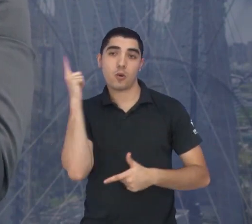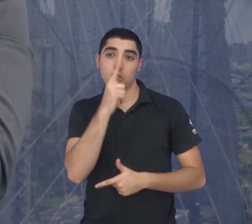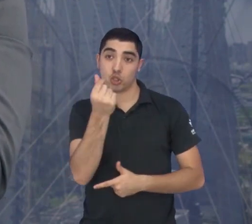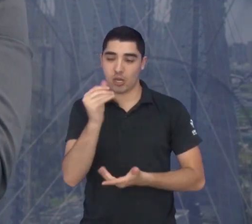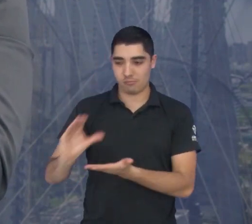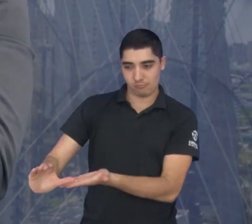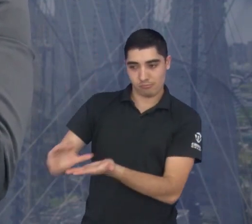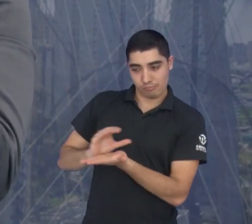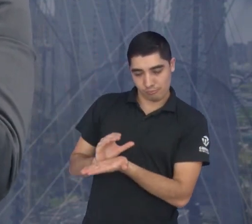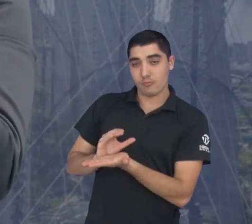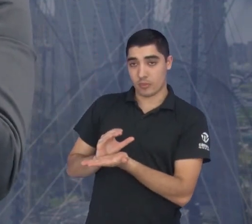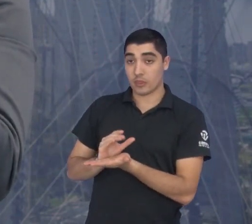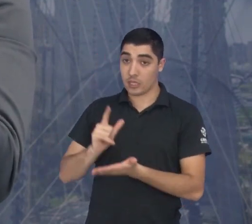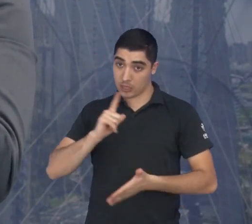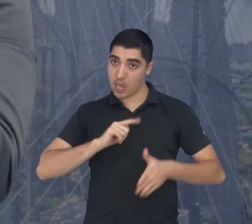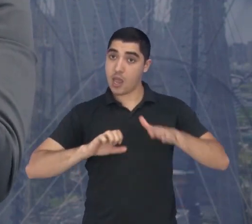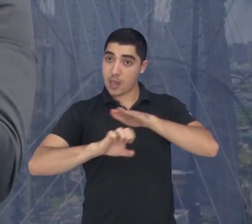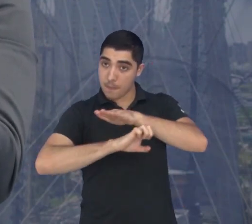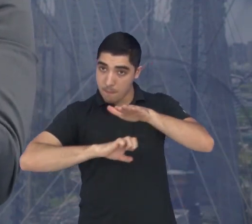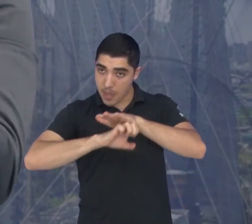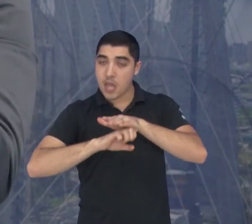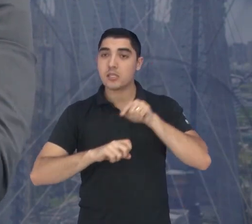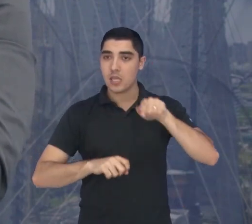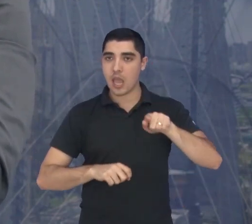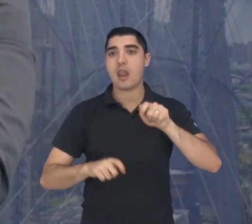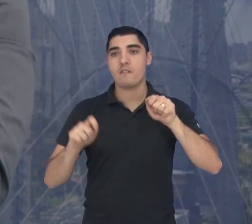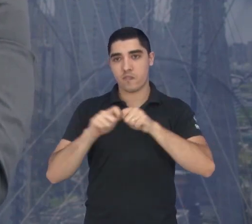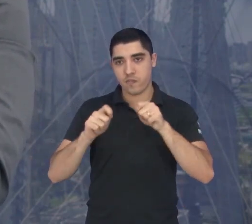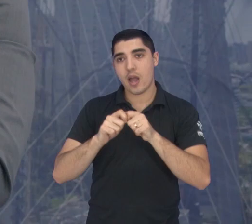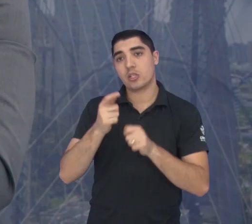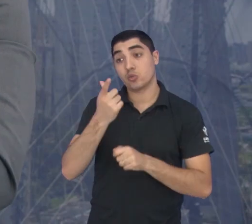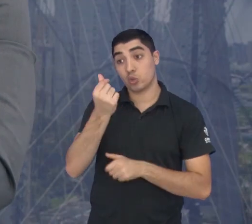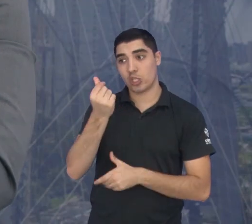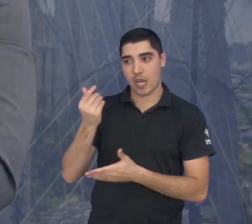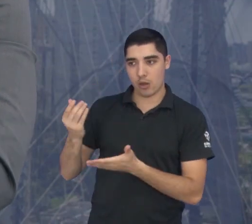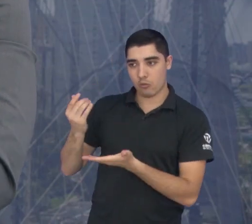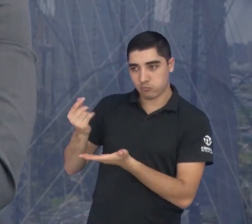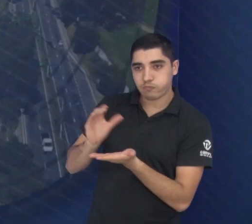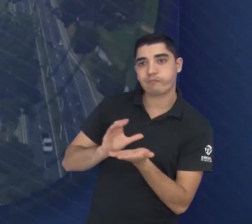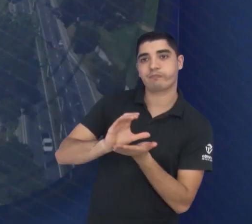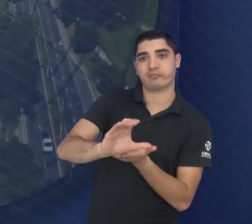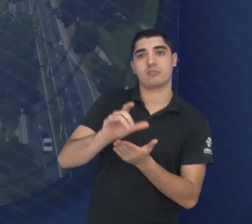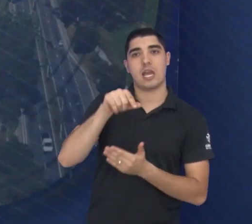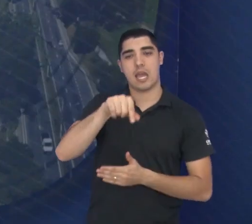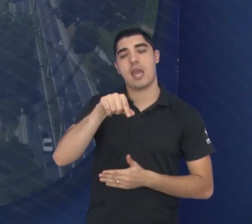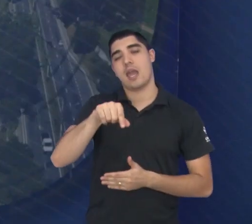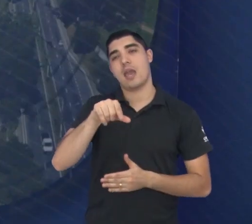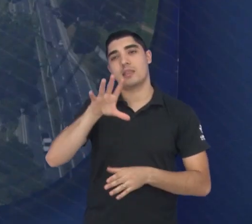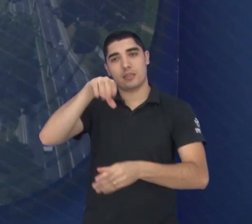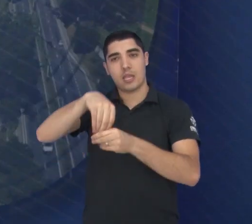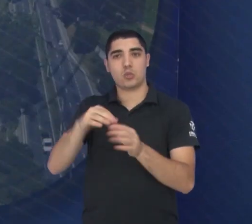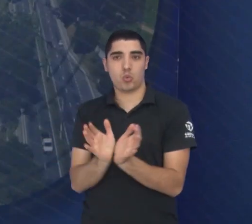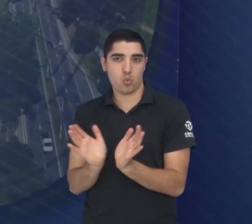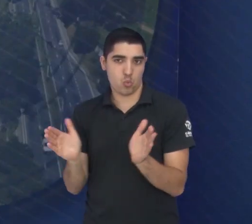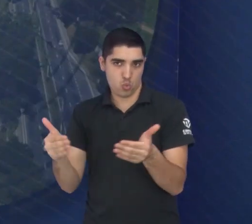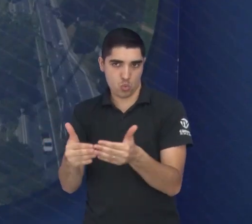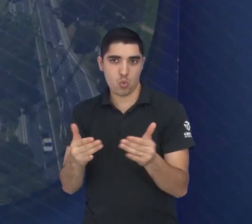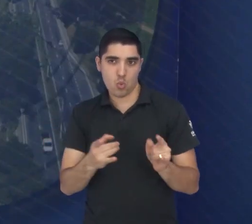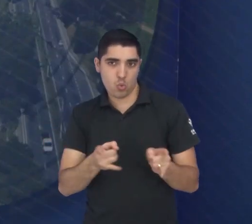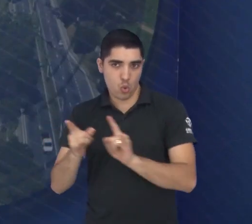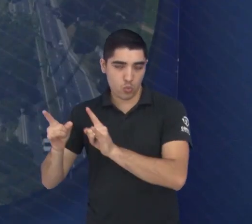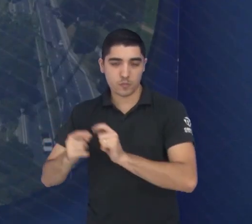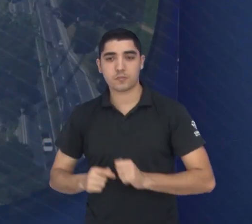existem empresas no mercado que fazem a garantia da receita total da taxa condominial. É uma situação delicada, né?